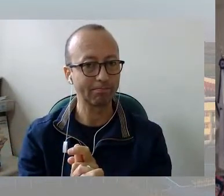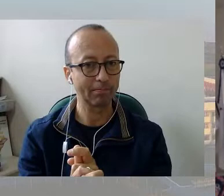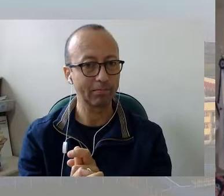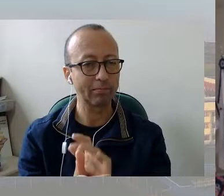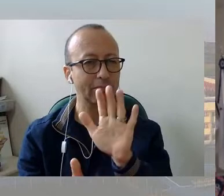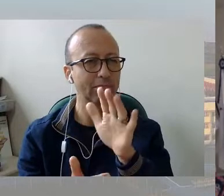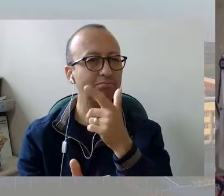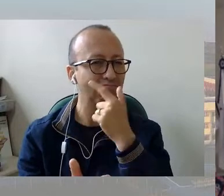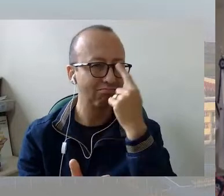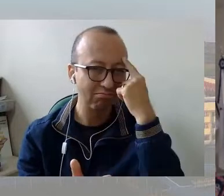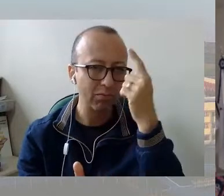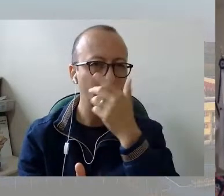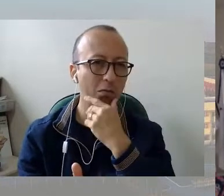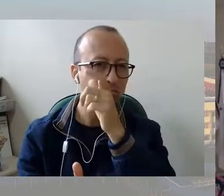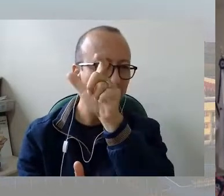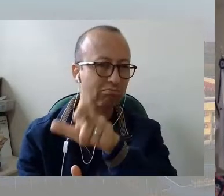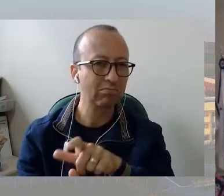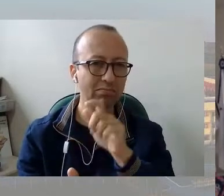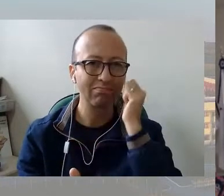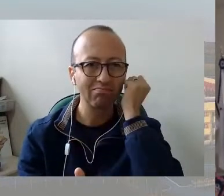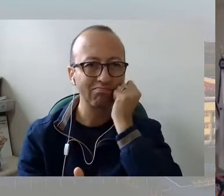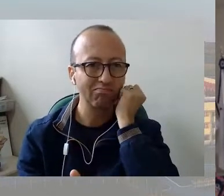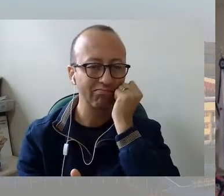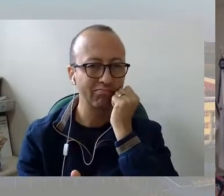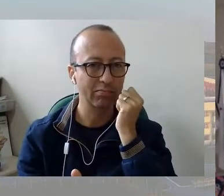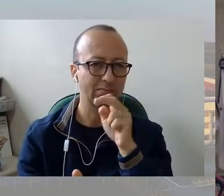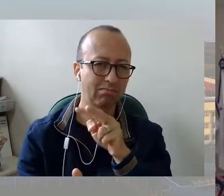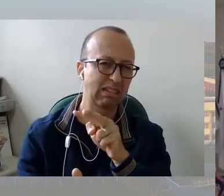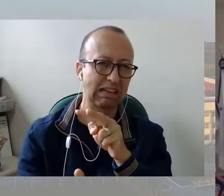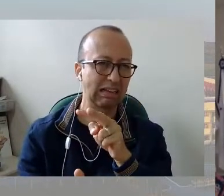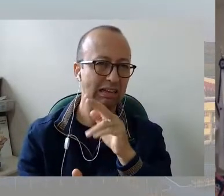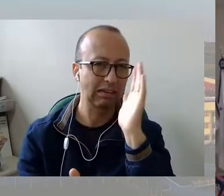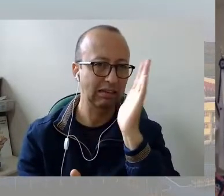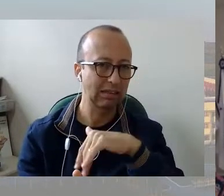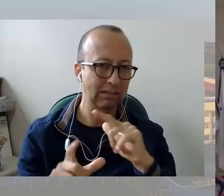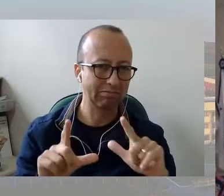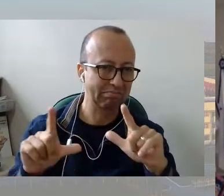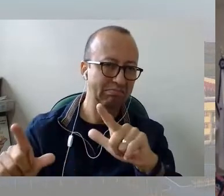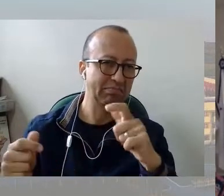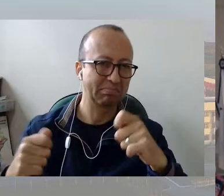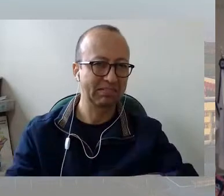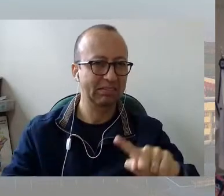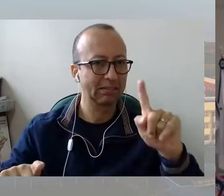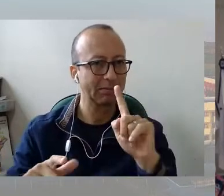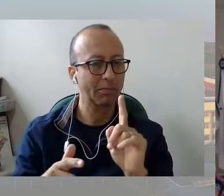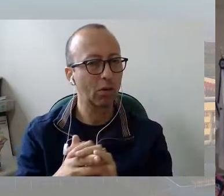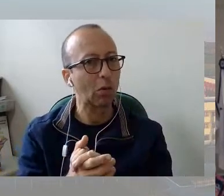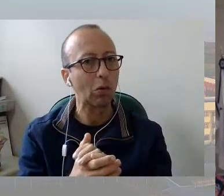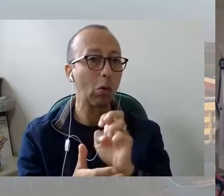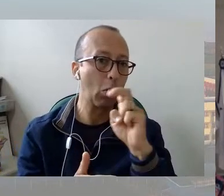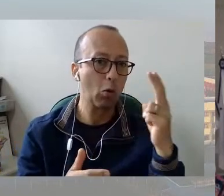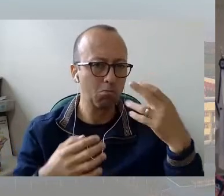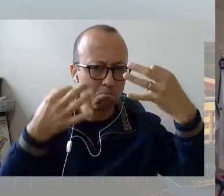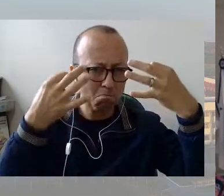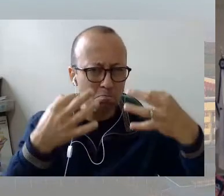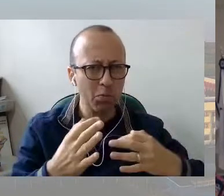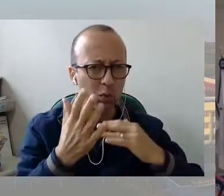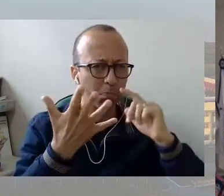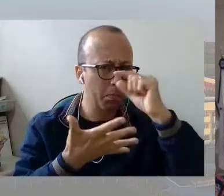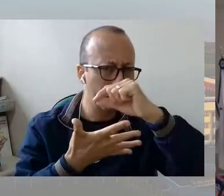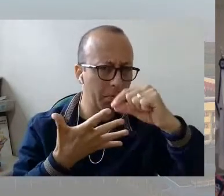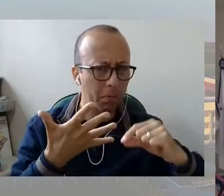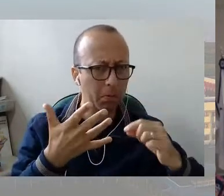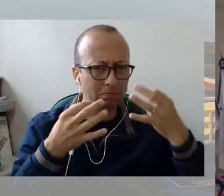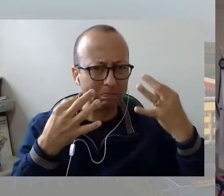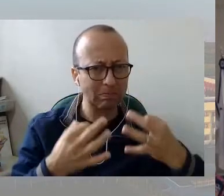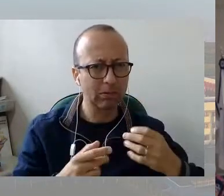ser negro nos faz achar menos importante homenageá-lo com o rigor que merecia e que não foi